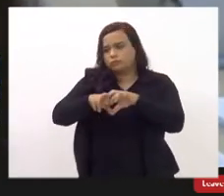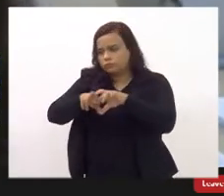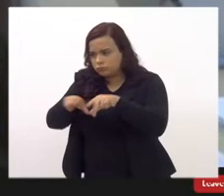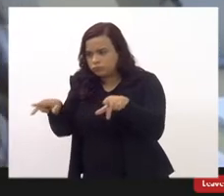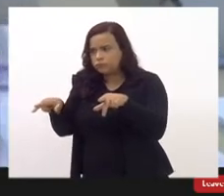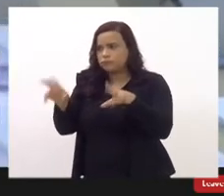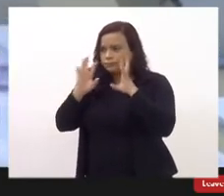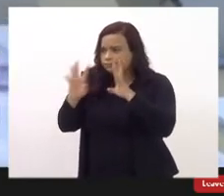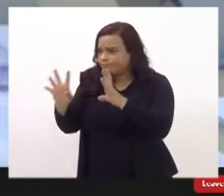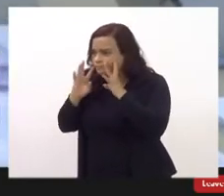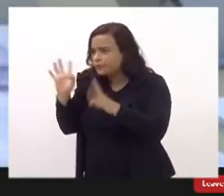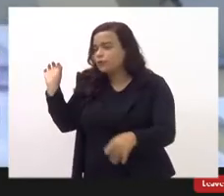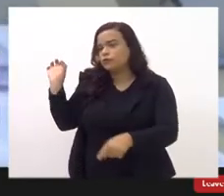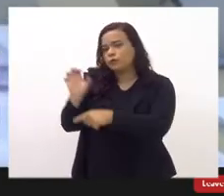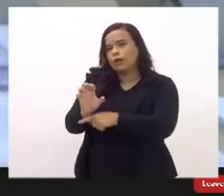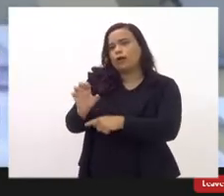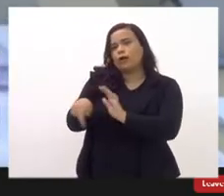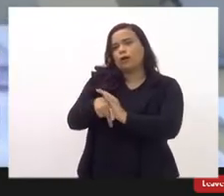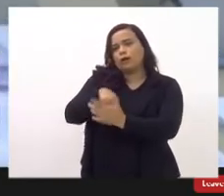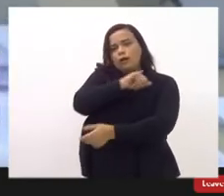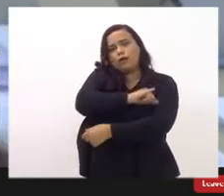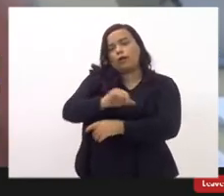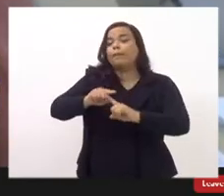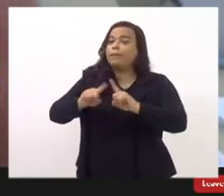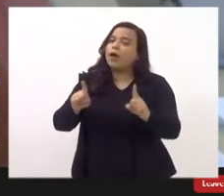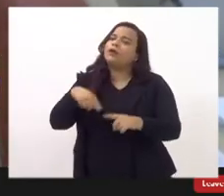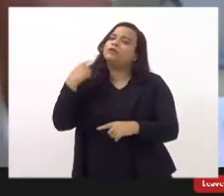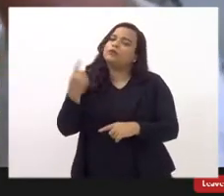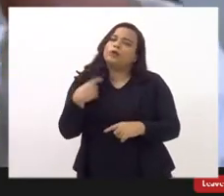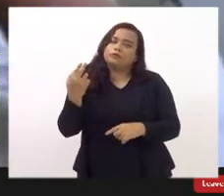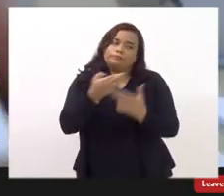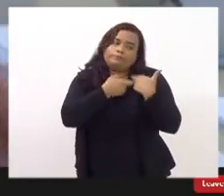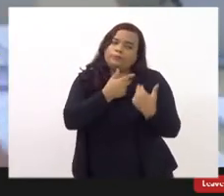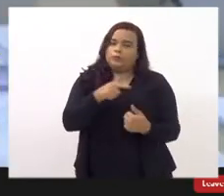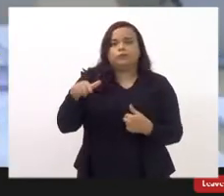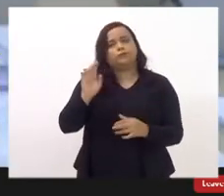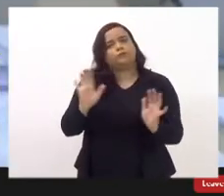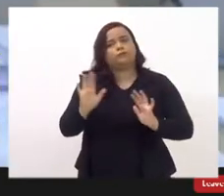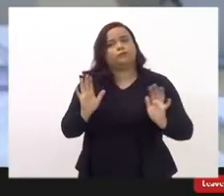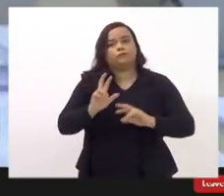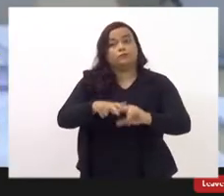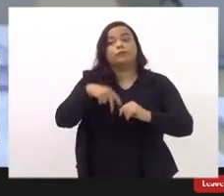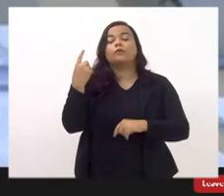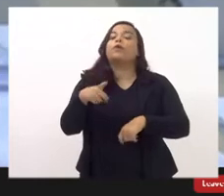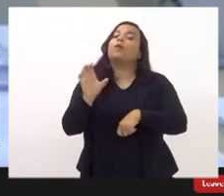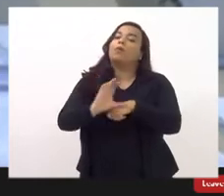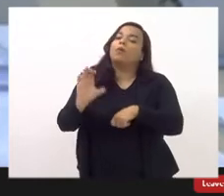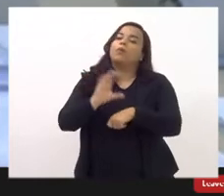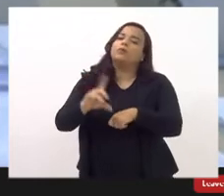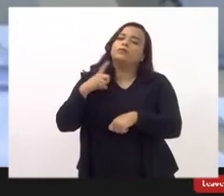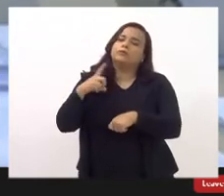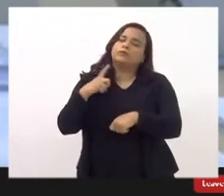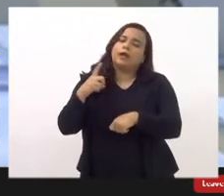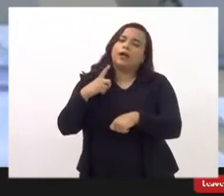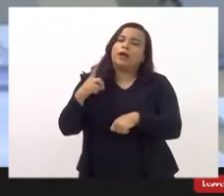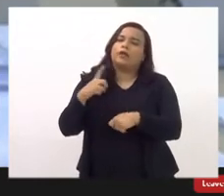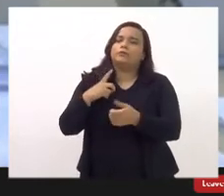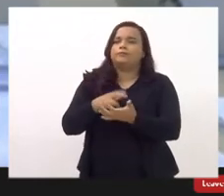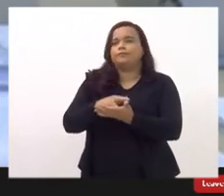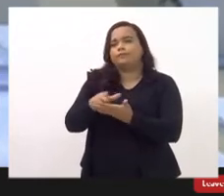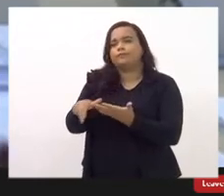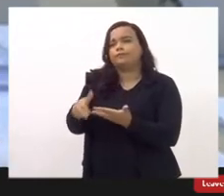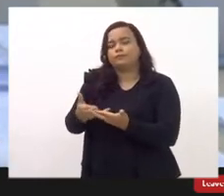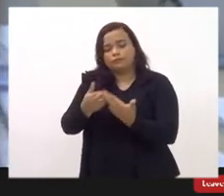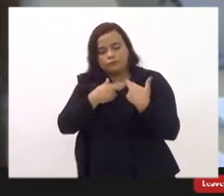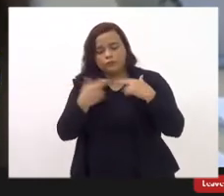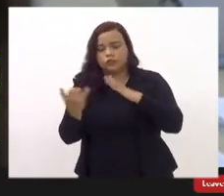do Rio de Janeiro. Por isso que os nossos cursos, como bem disse o deputado, eles são residuais, porque a nossa missão institucional não é